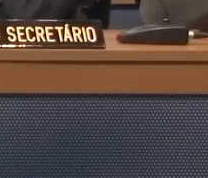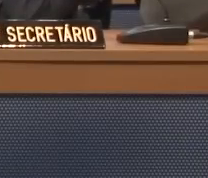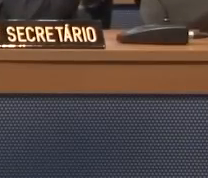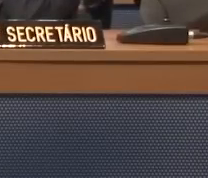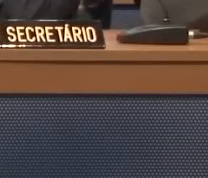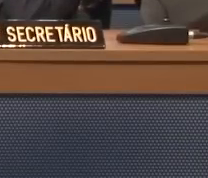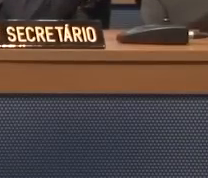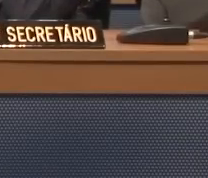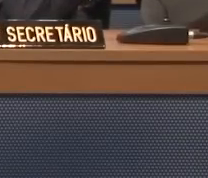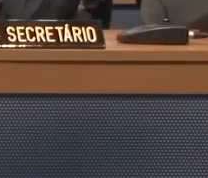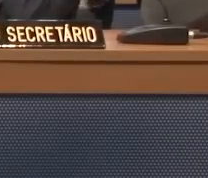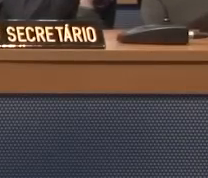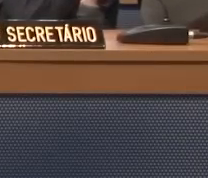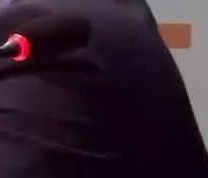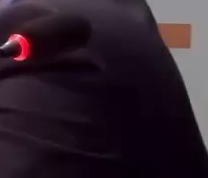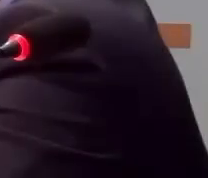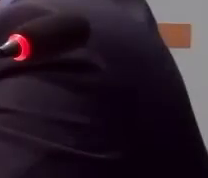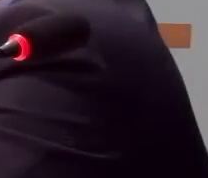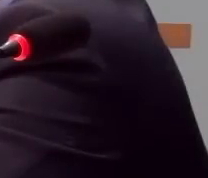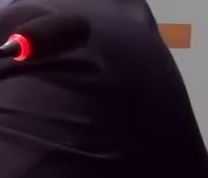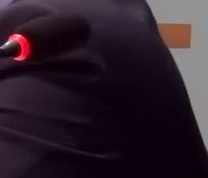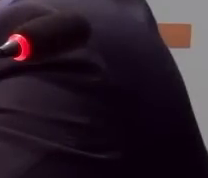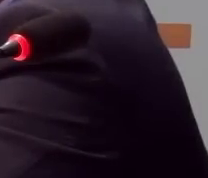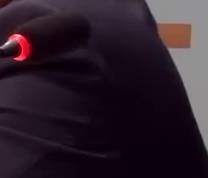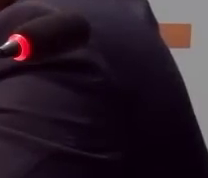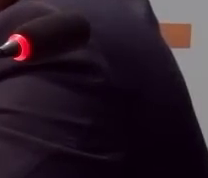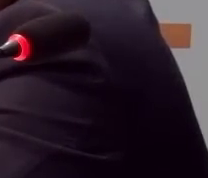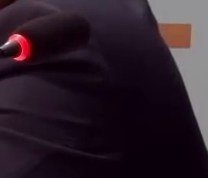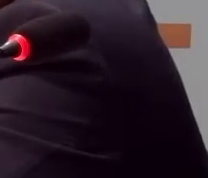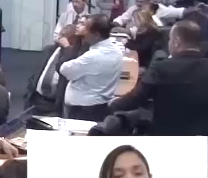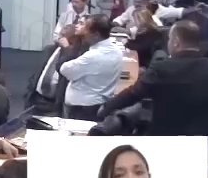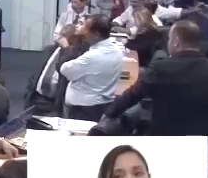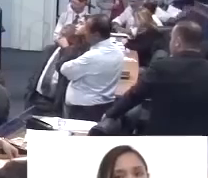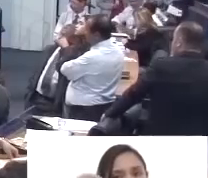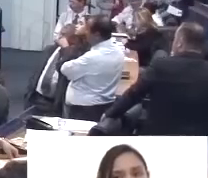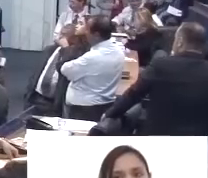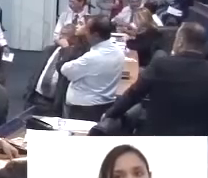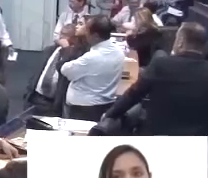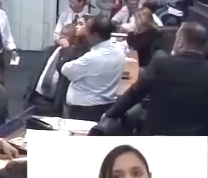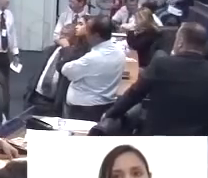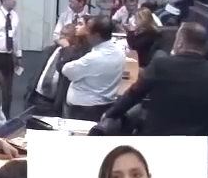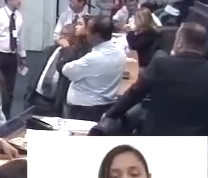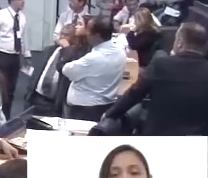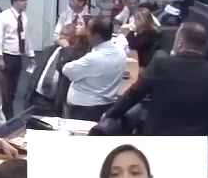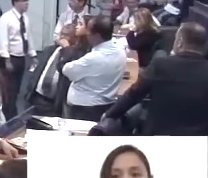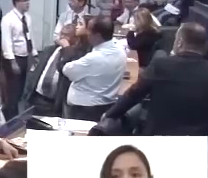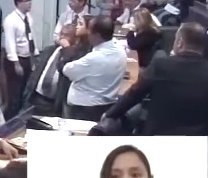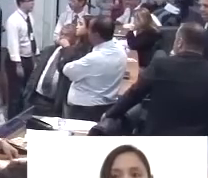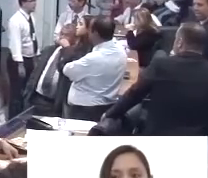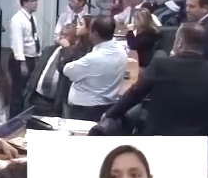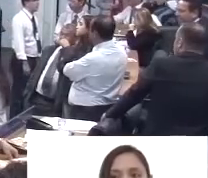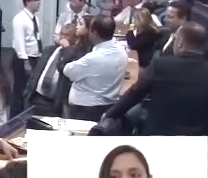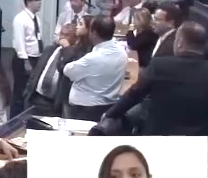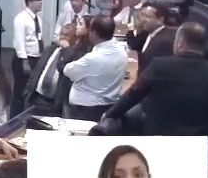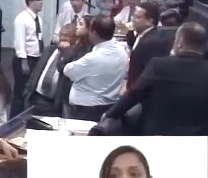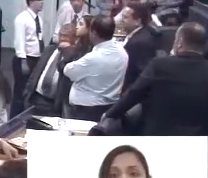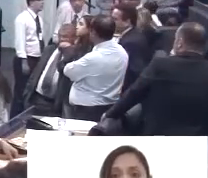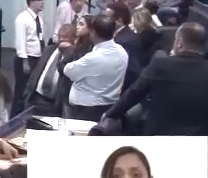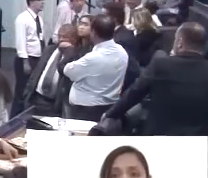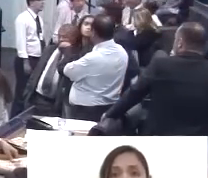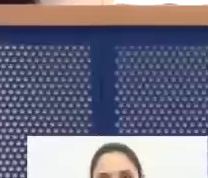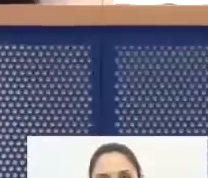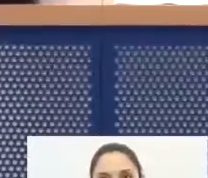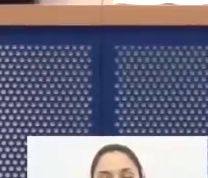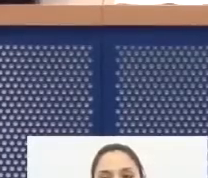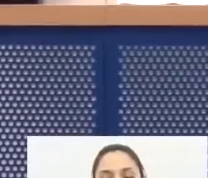A TV Câmara Guarulhos tem uma programação com muito conteúdo para você, em 12 horas de transmissão diária pelo canal 7 da